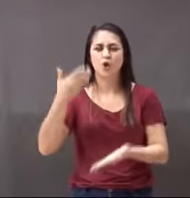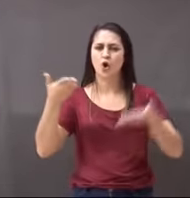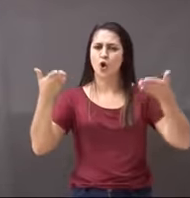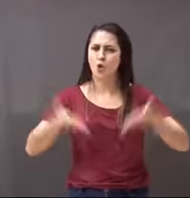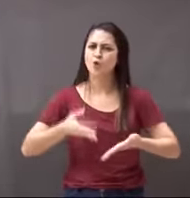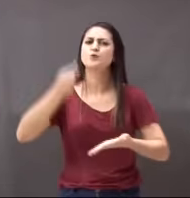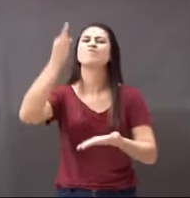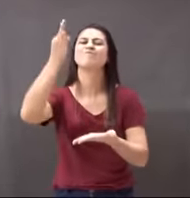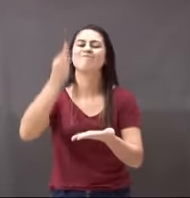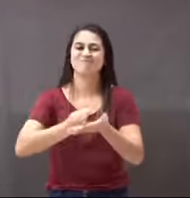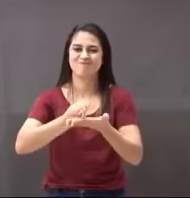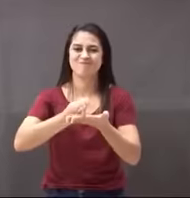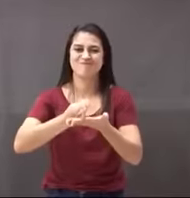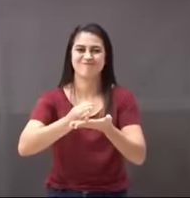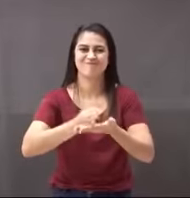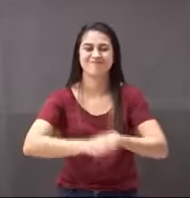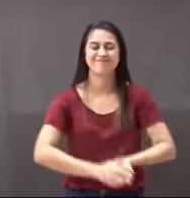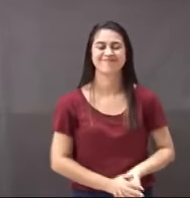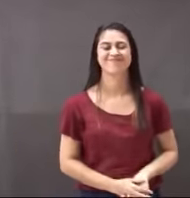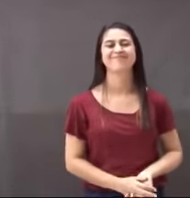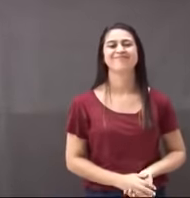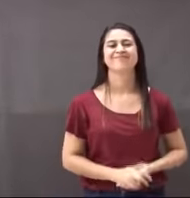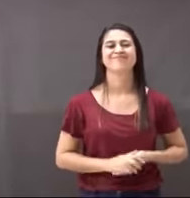hoje vai dar certo.